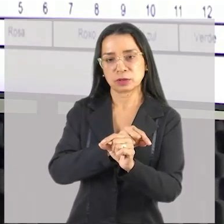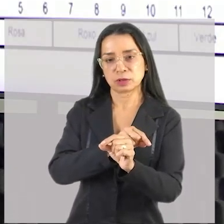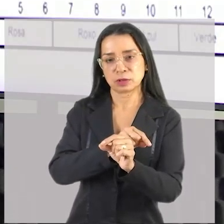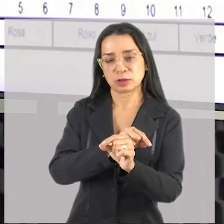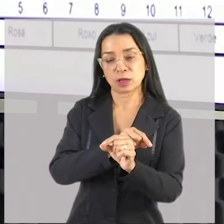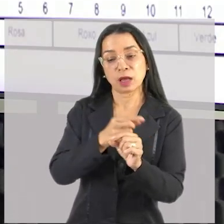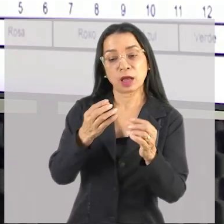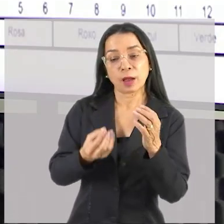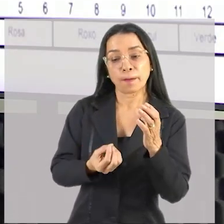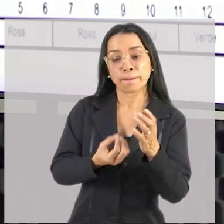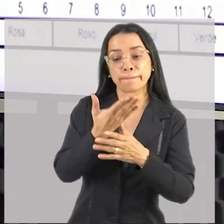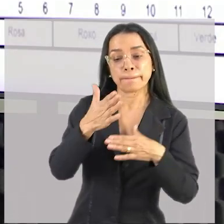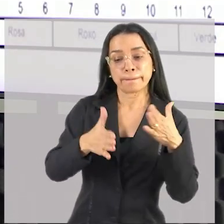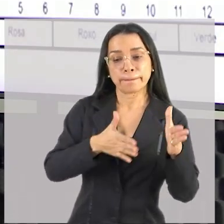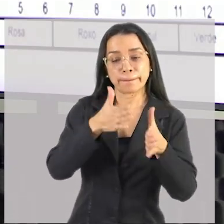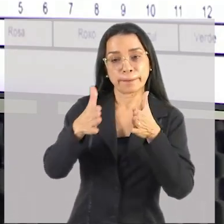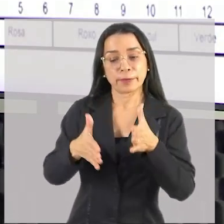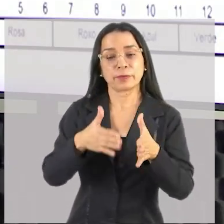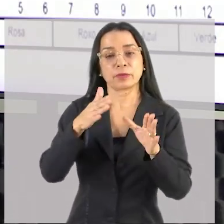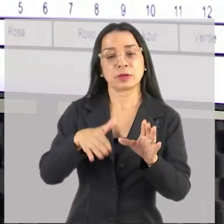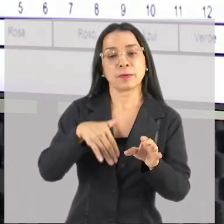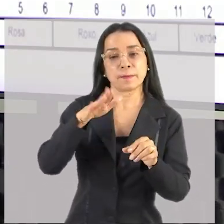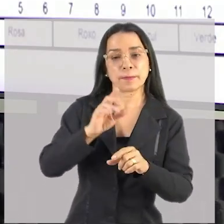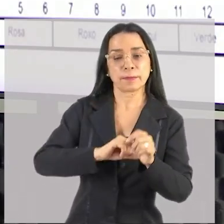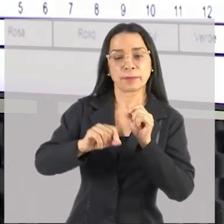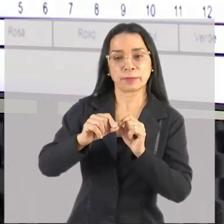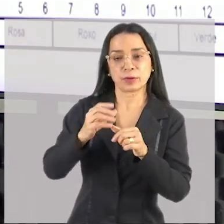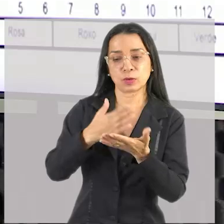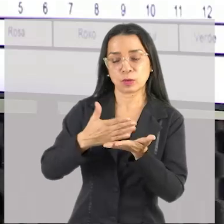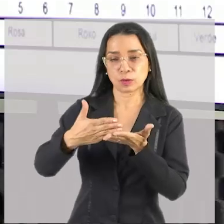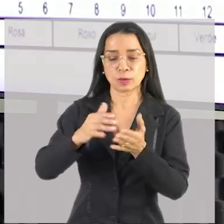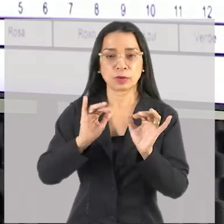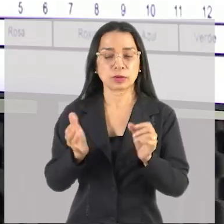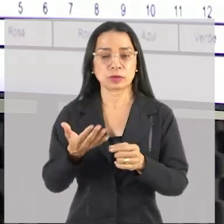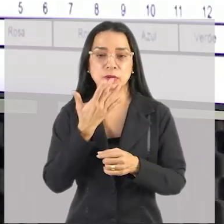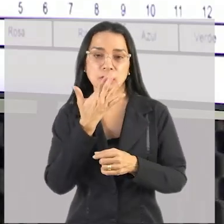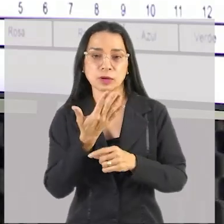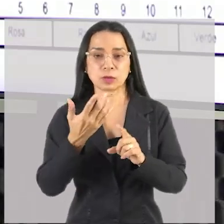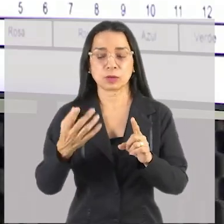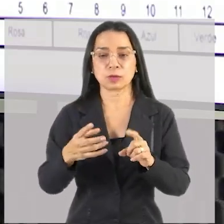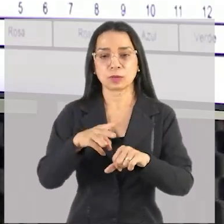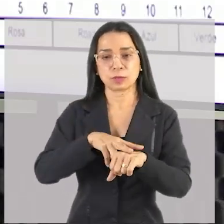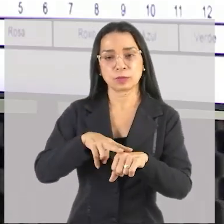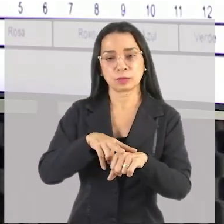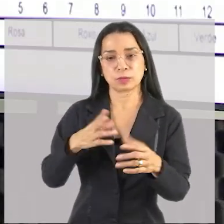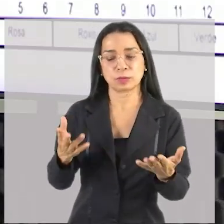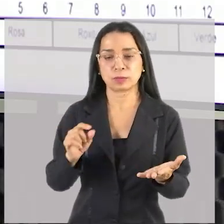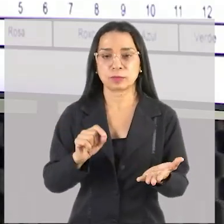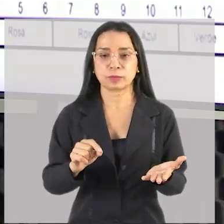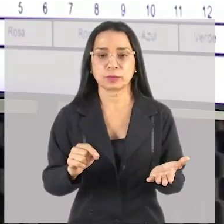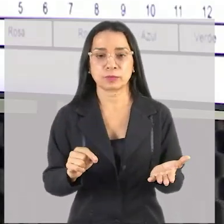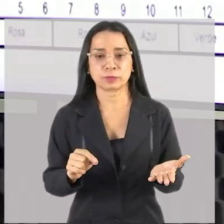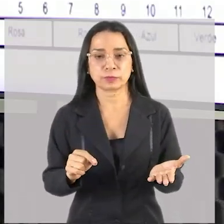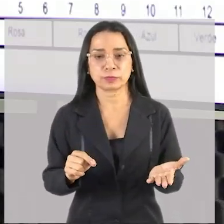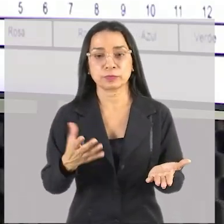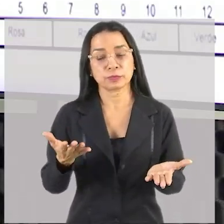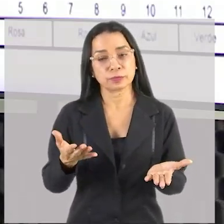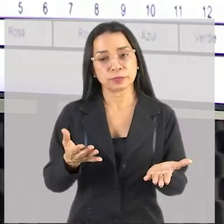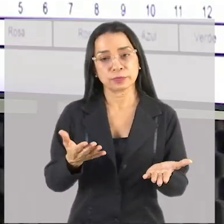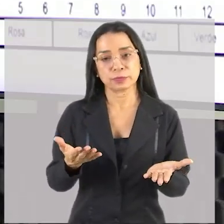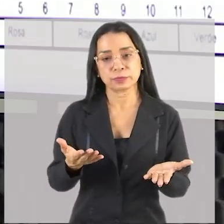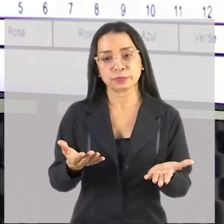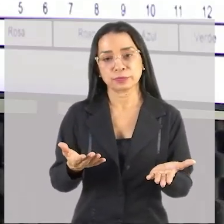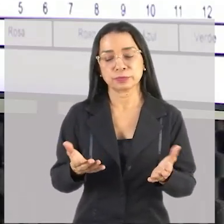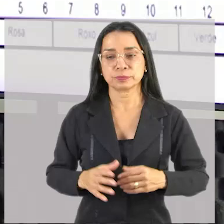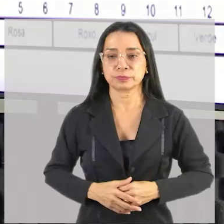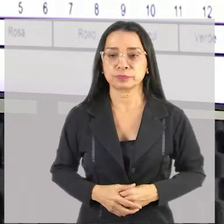H+, certo? E aí eu começo a ficar verde. Então se eu tiver no meio básico, fica verde. Então é assim que funciona